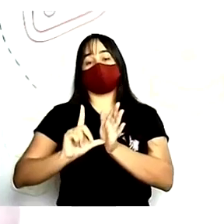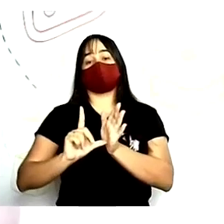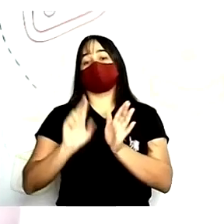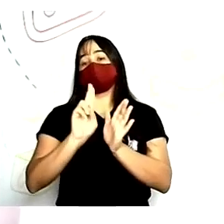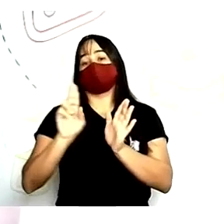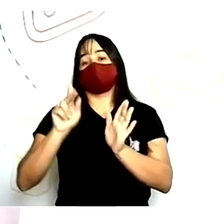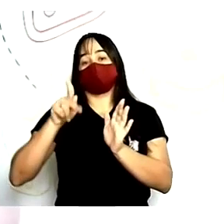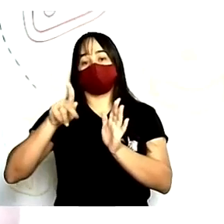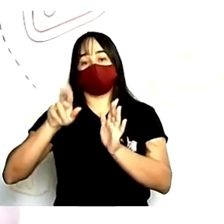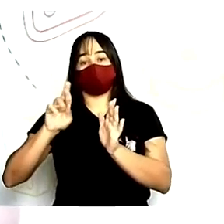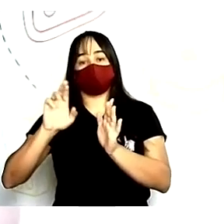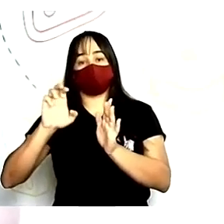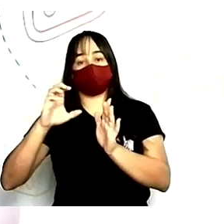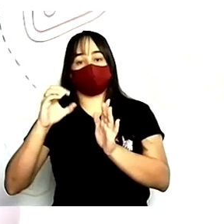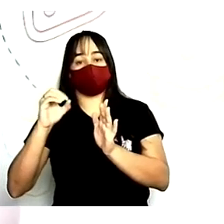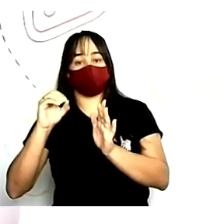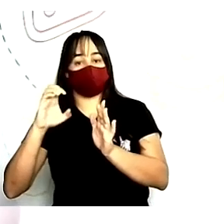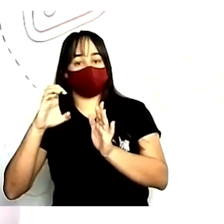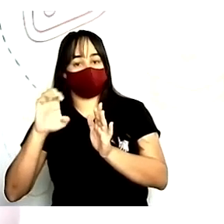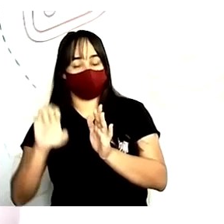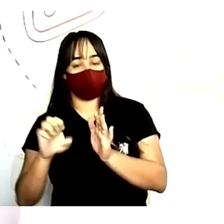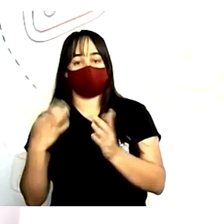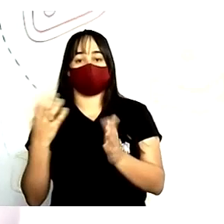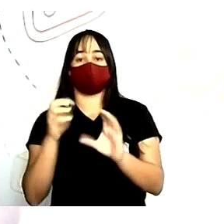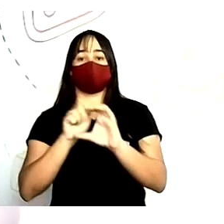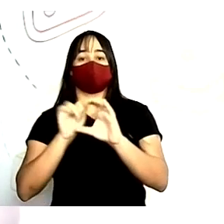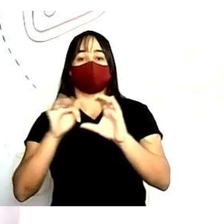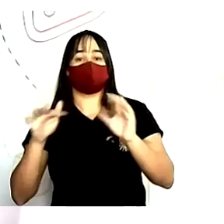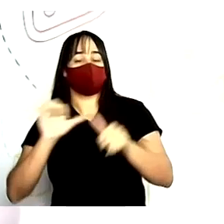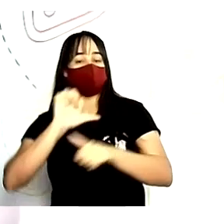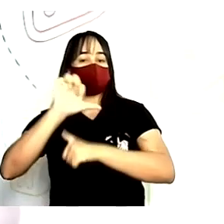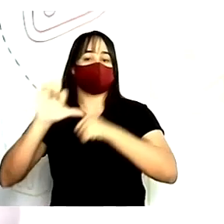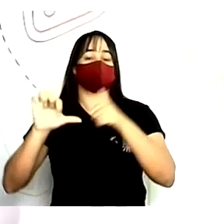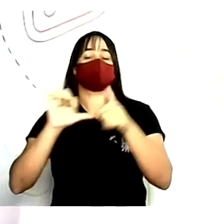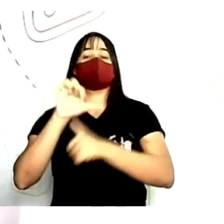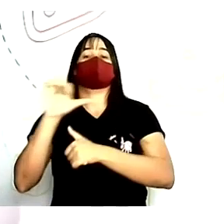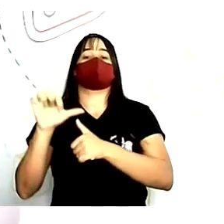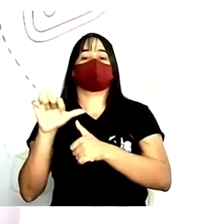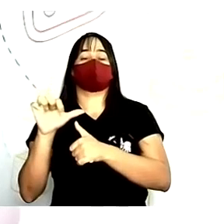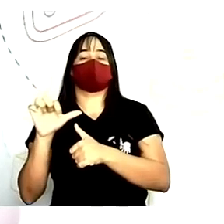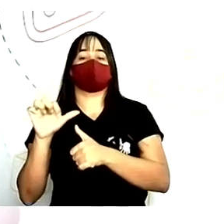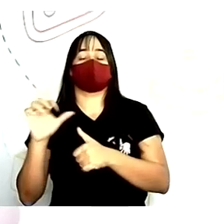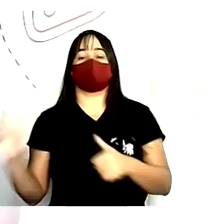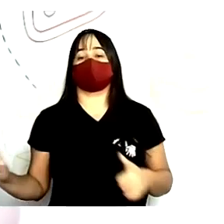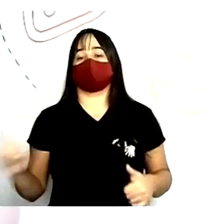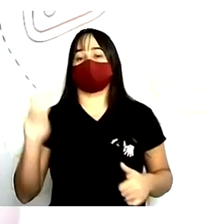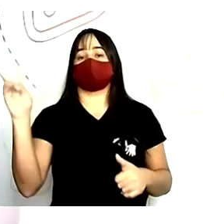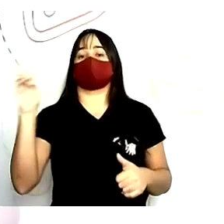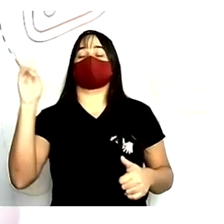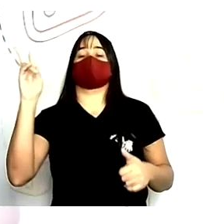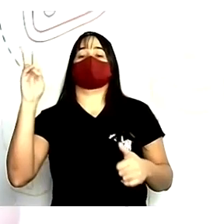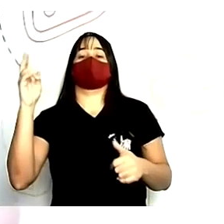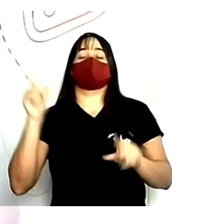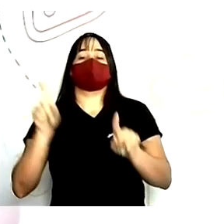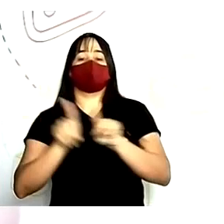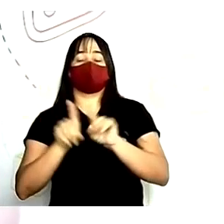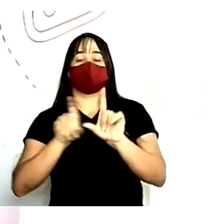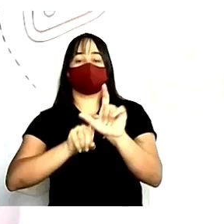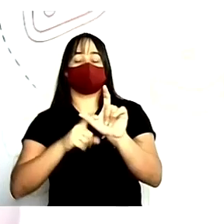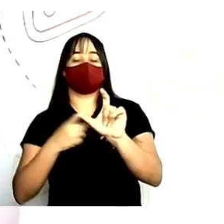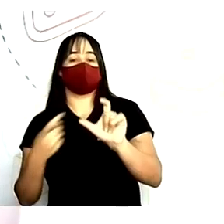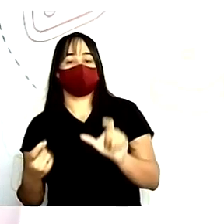emocionais, caracterizadas por mudança de valor, de dificuldade de procura de independência pela vida. Às vezes